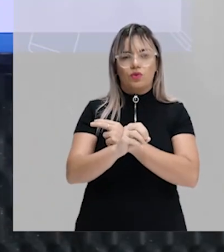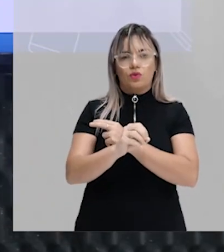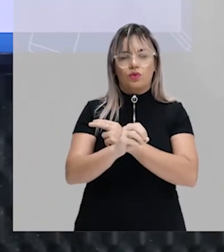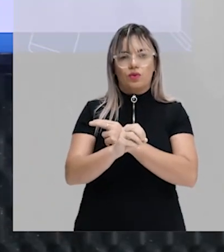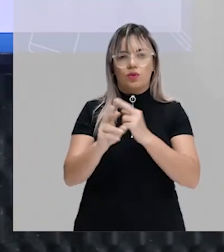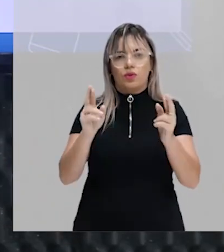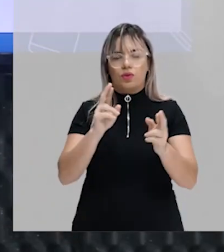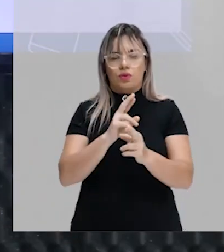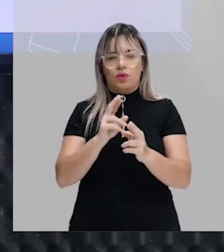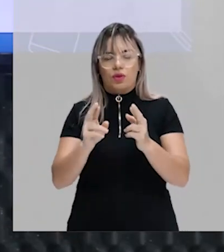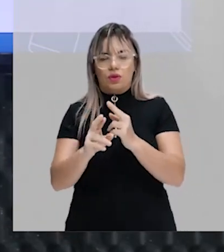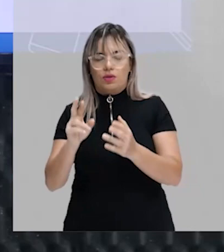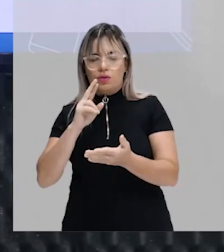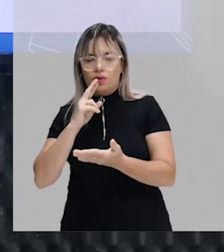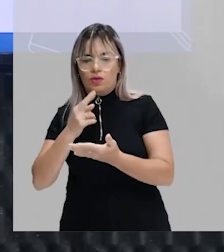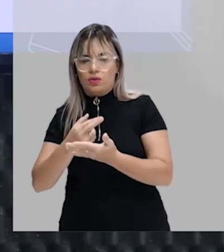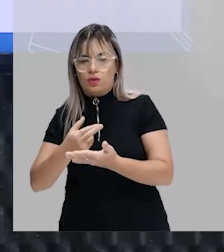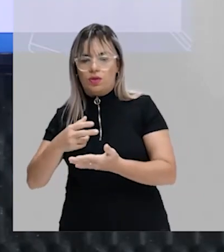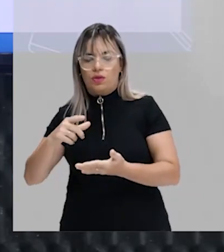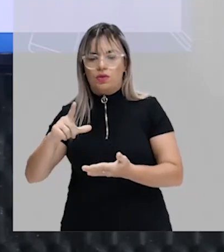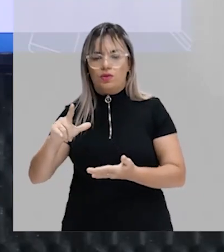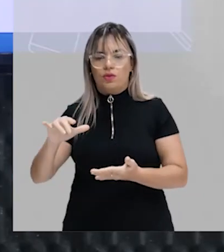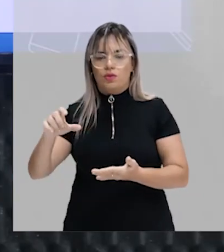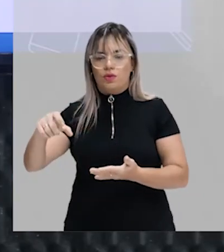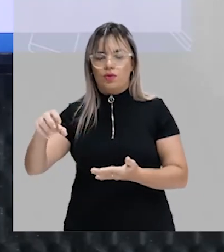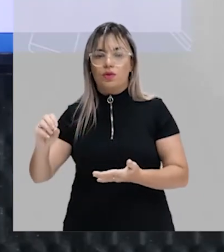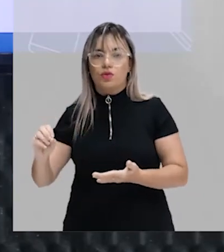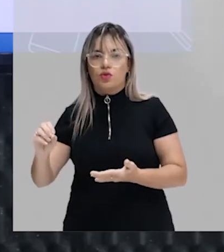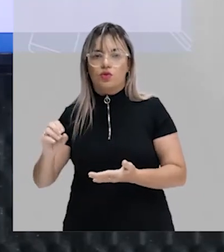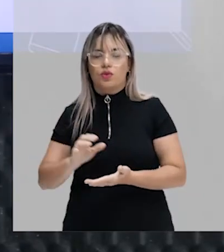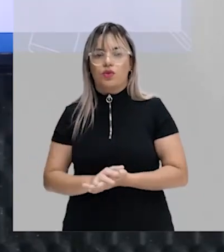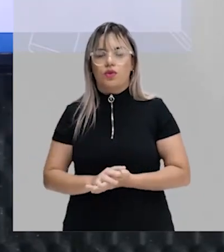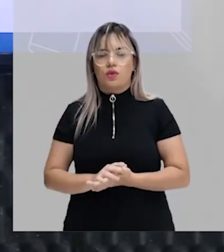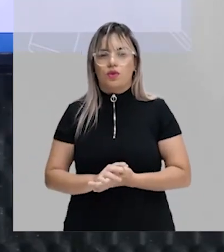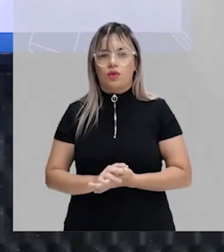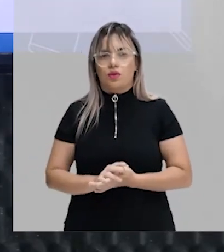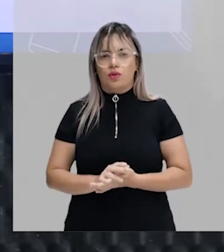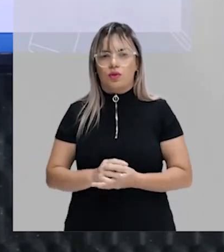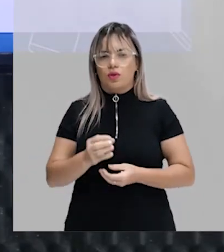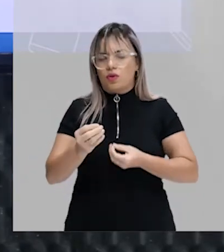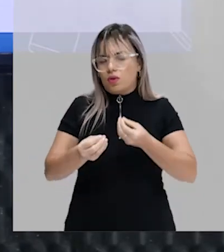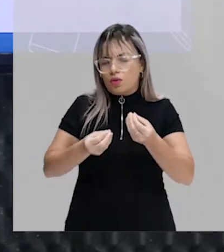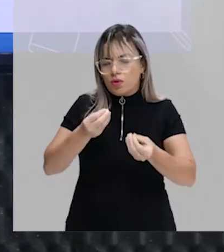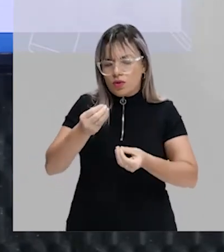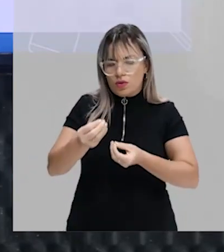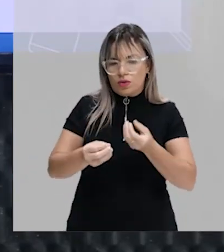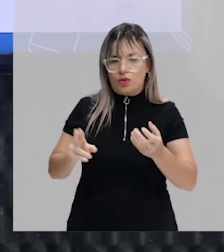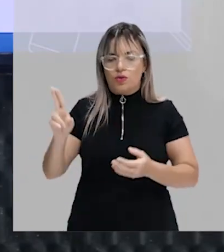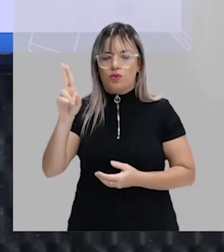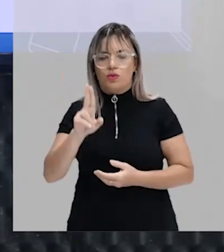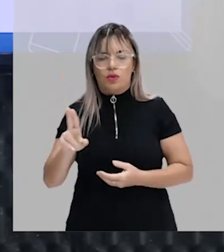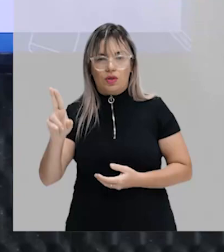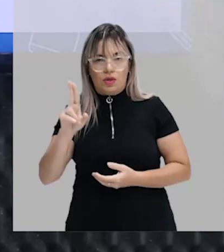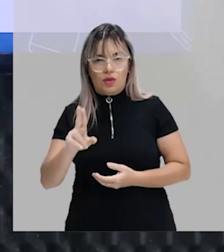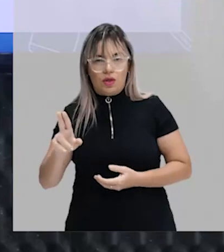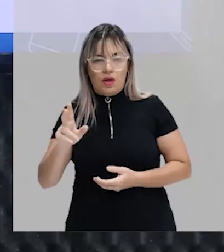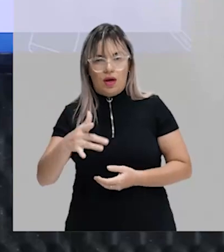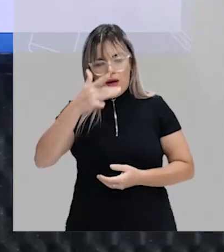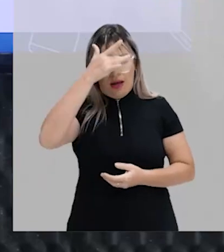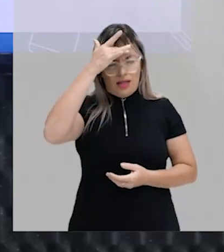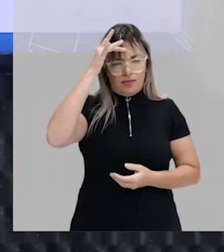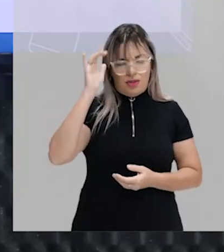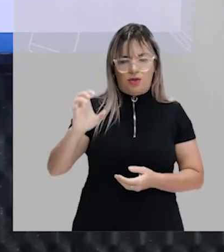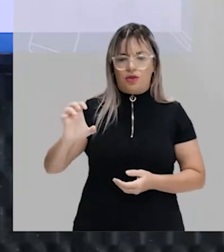o lixo como resultado do luxo? Porque são coisas que você vai usar, né? Pessoas que luxam. Elas